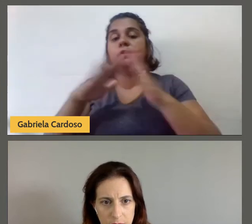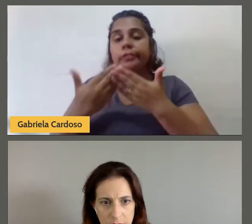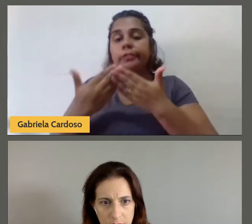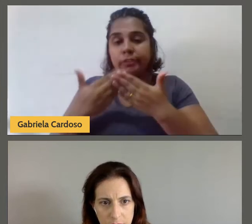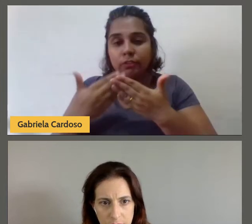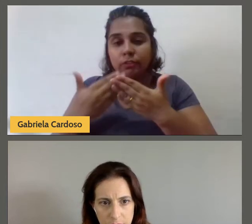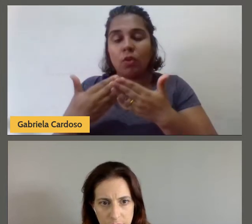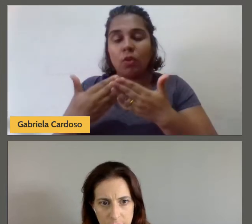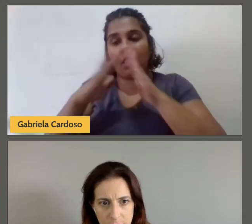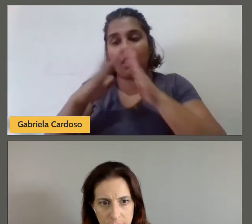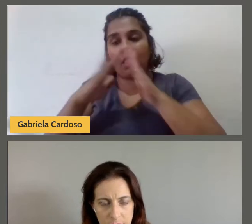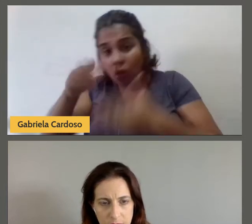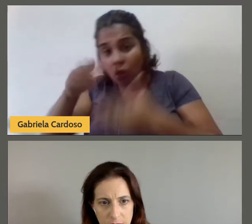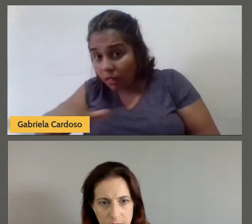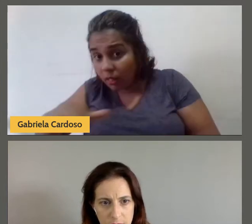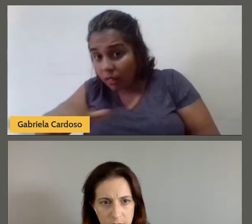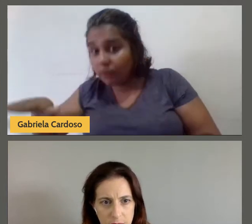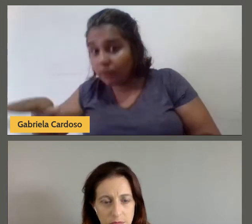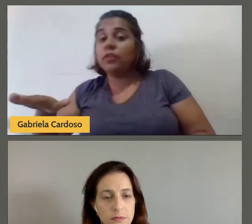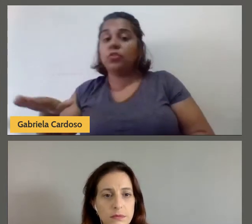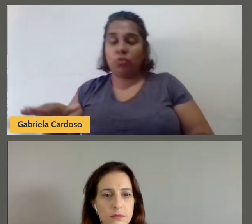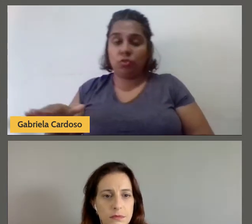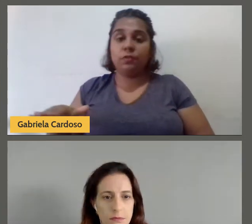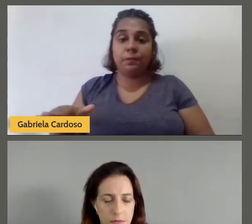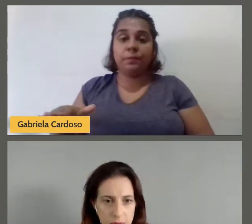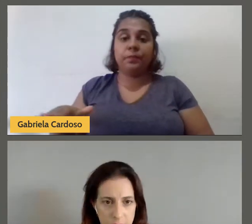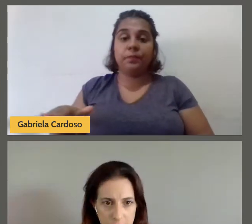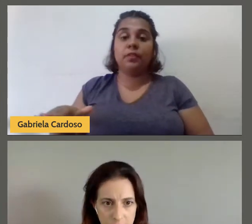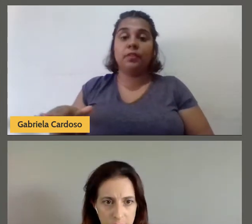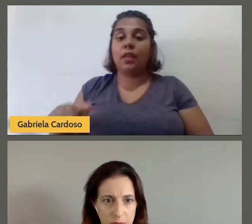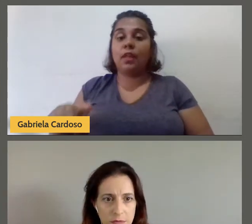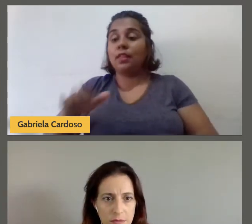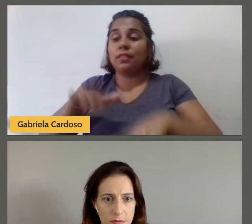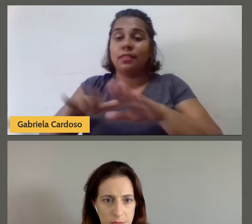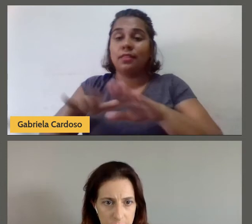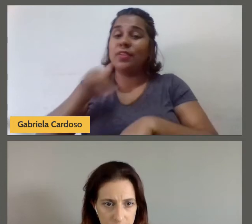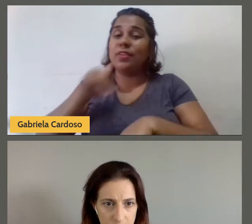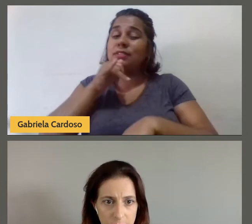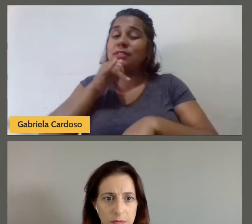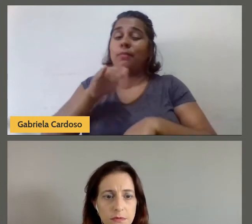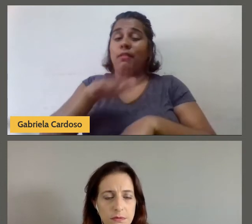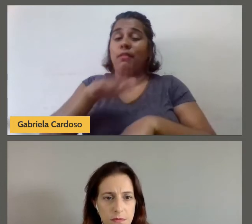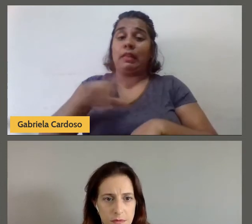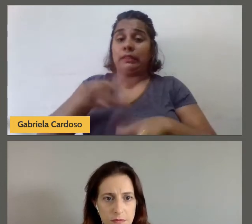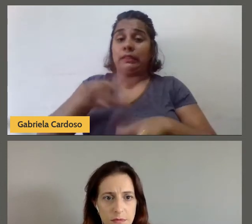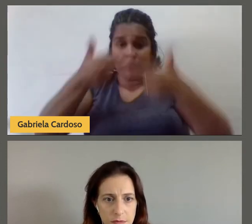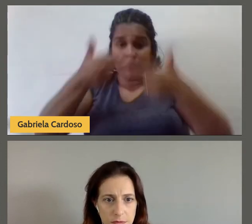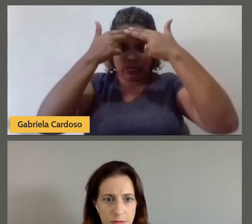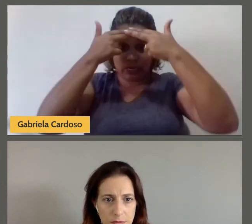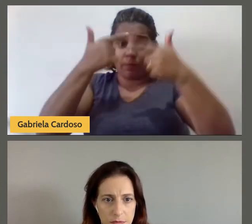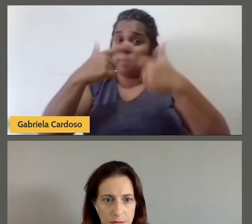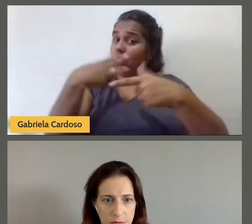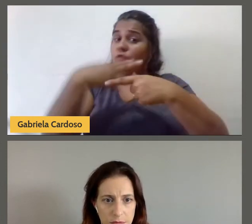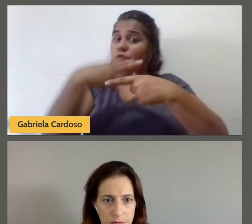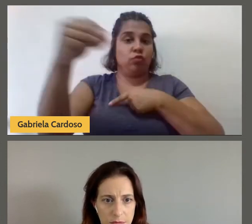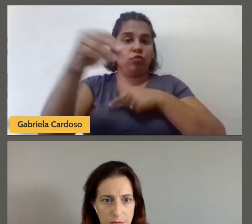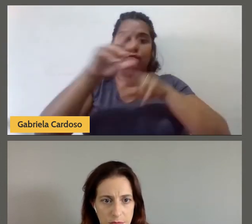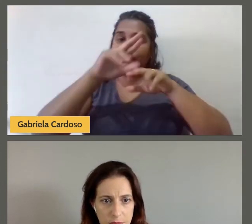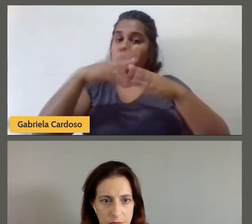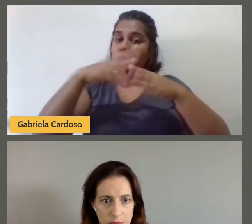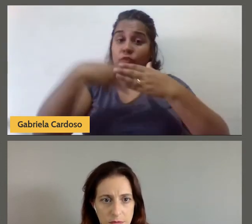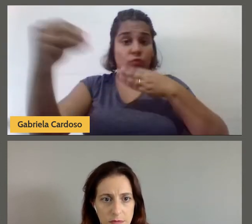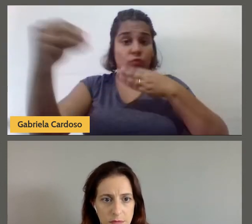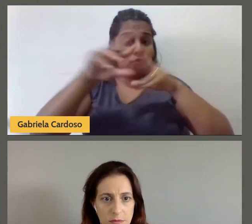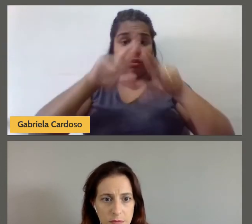questão das crianças também, de entender se a criança veio de alguma situação de trauma, né, de refúgio, então, geralmente através de